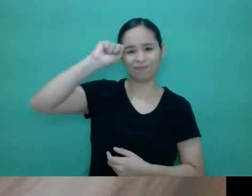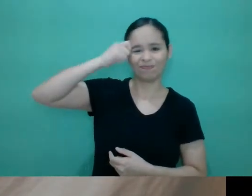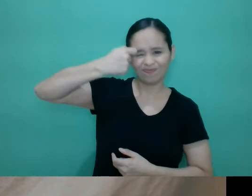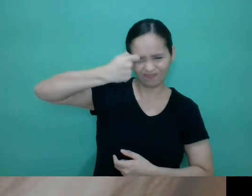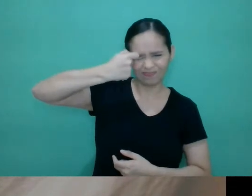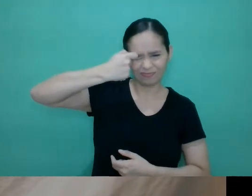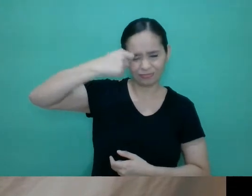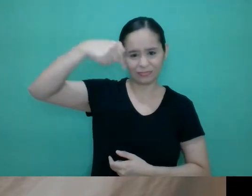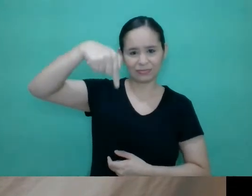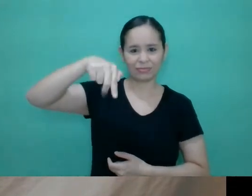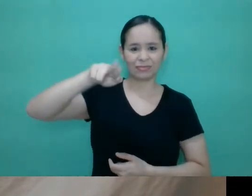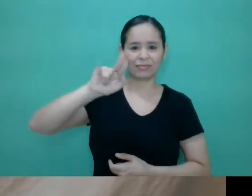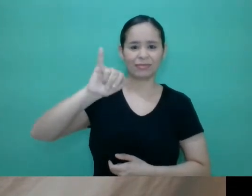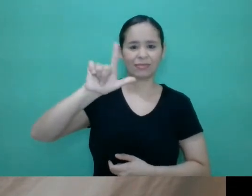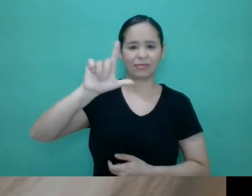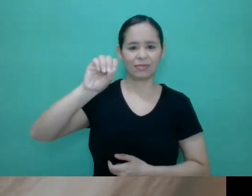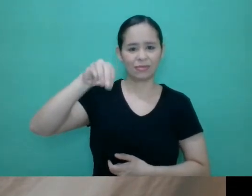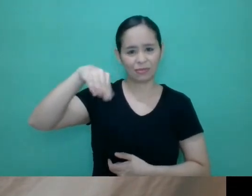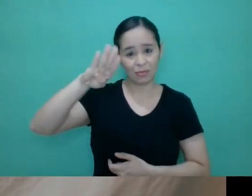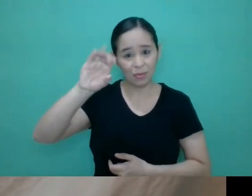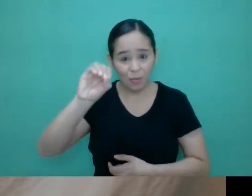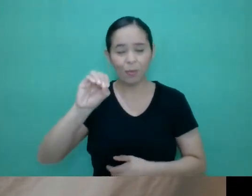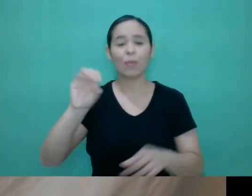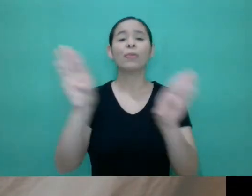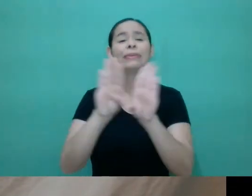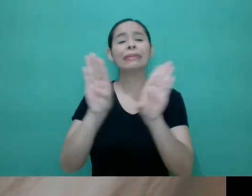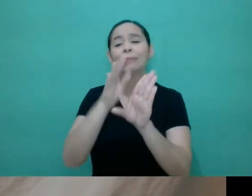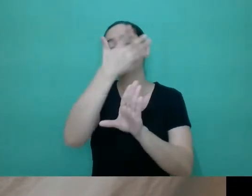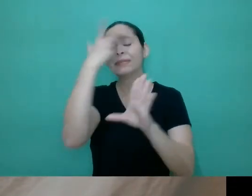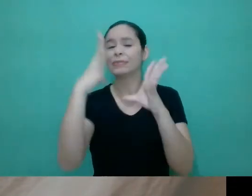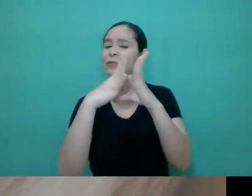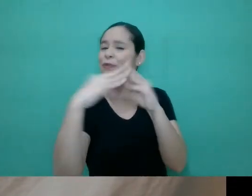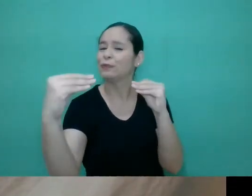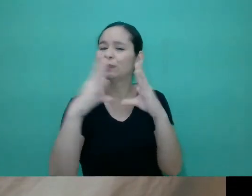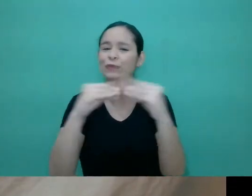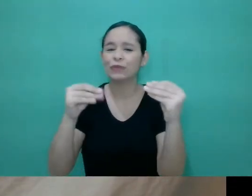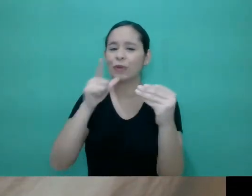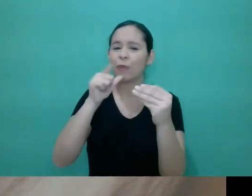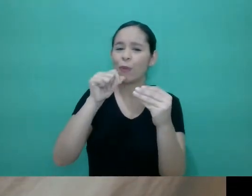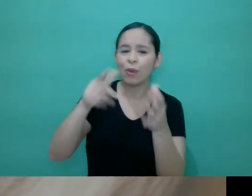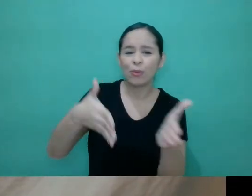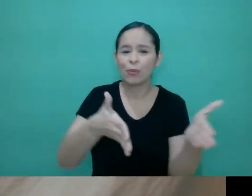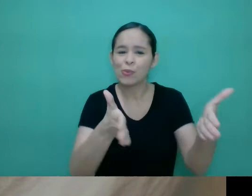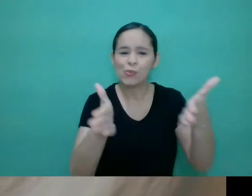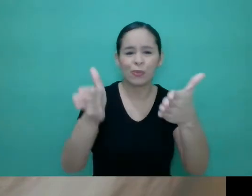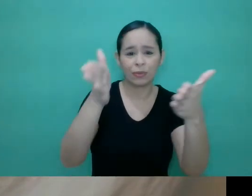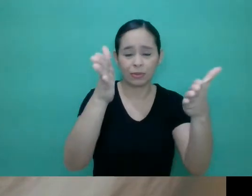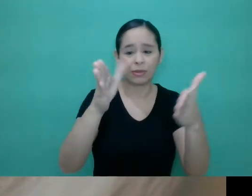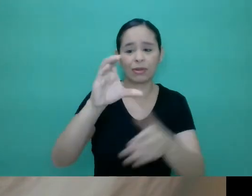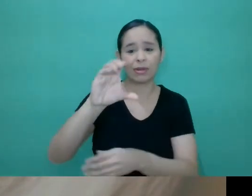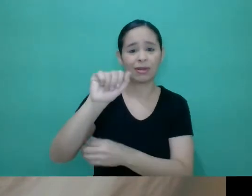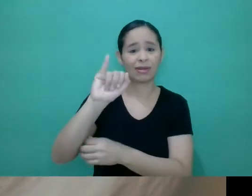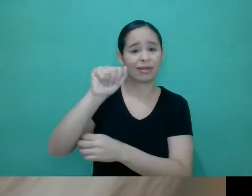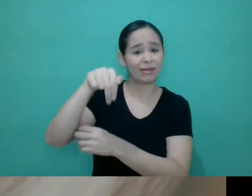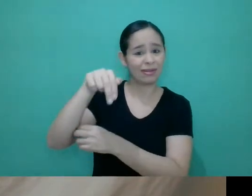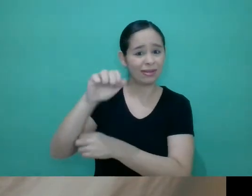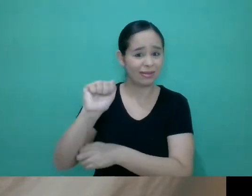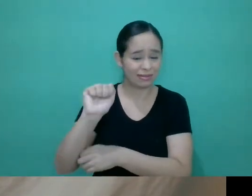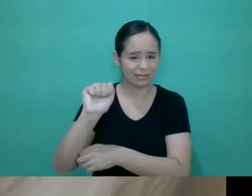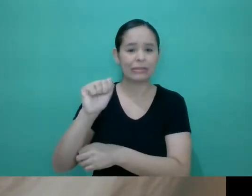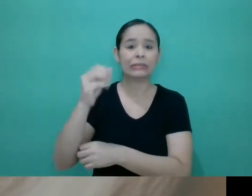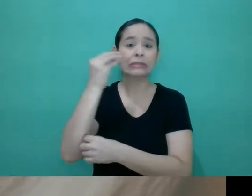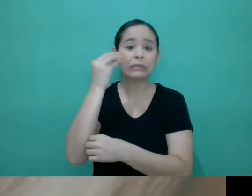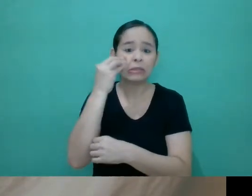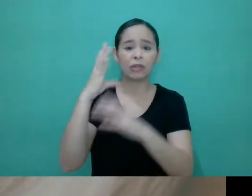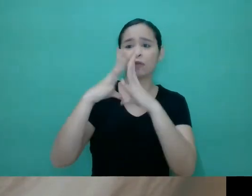e das sociedades refugiadas ao longo das margens dos rios ali de Cayena, justamente tentando sobreviver a